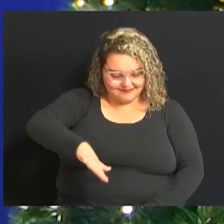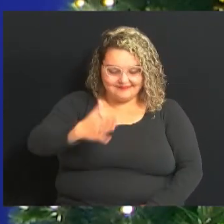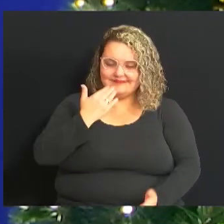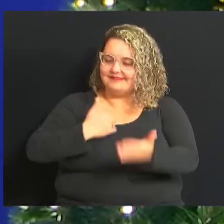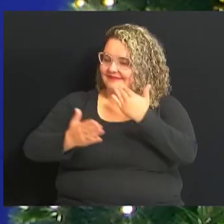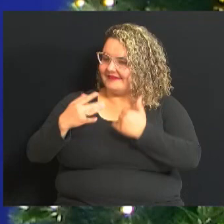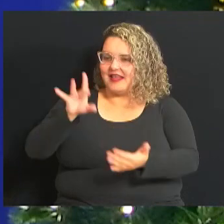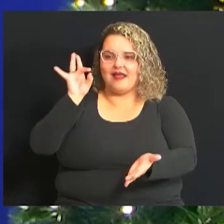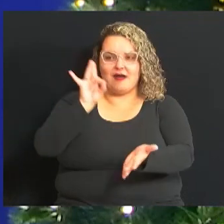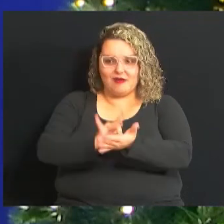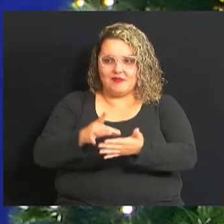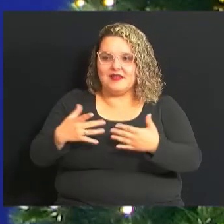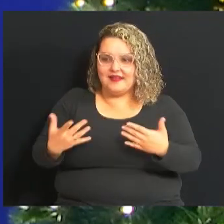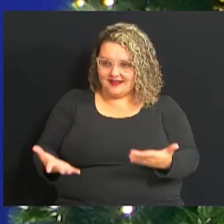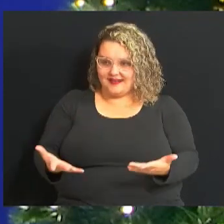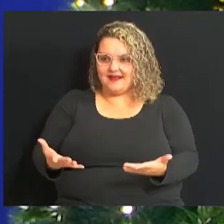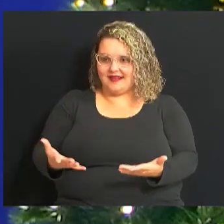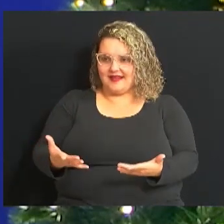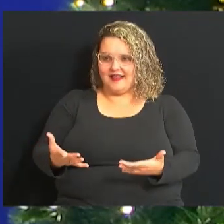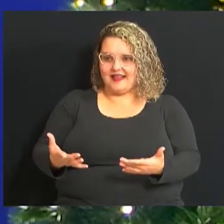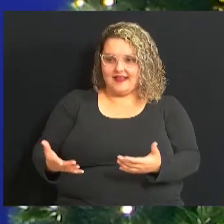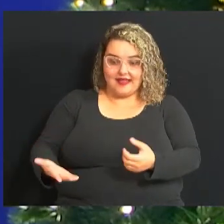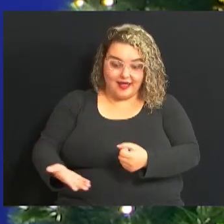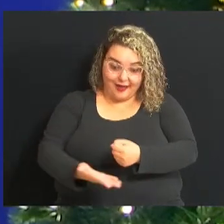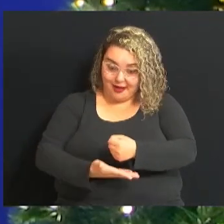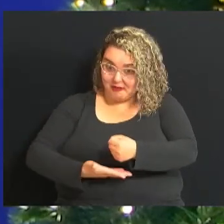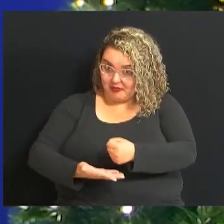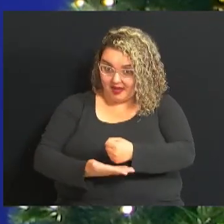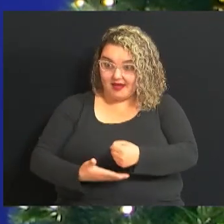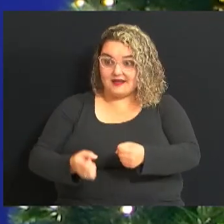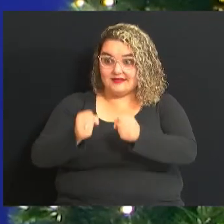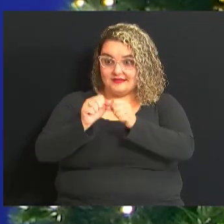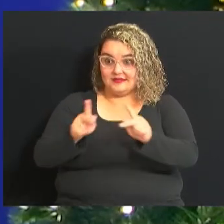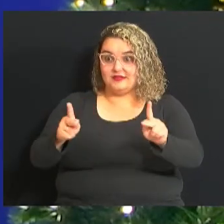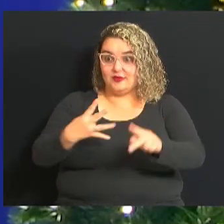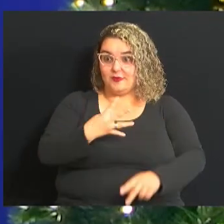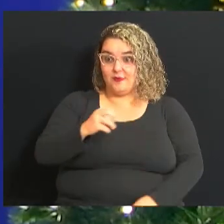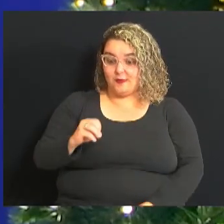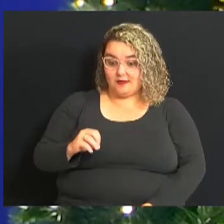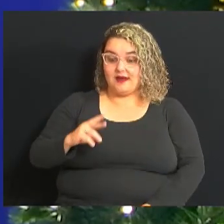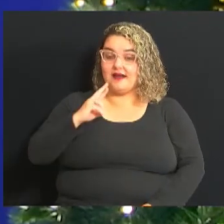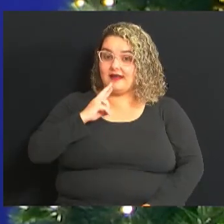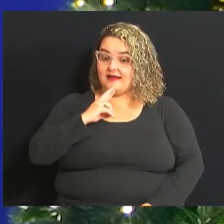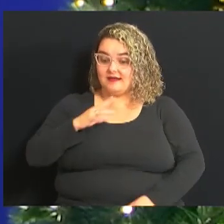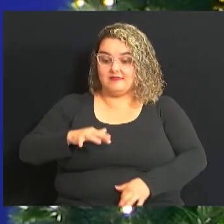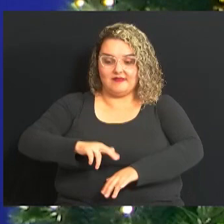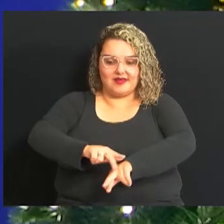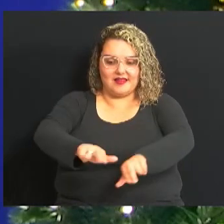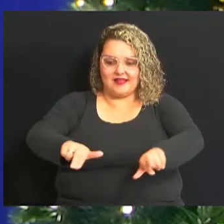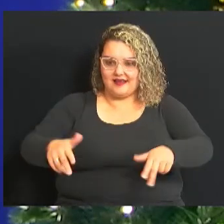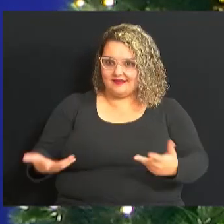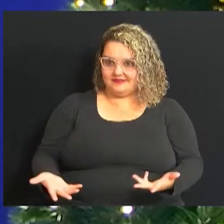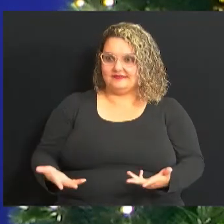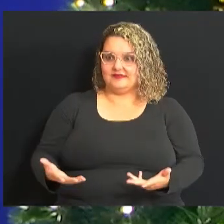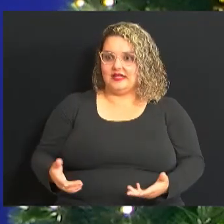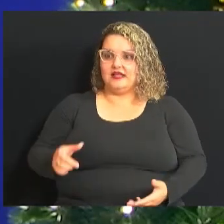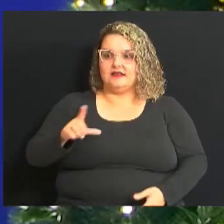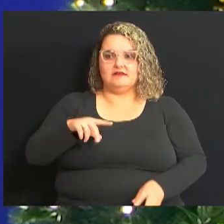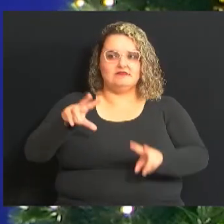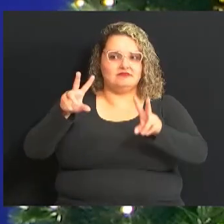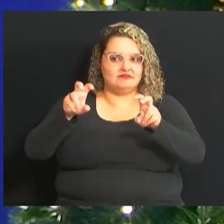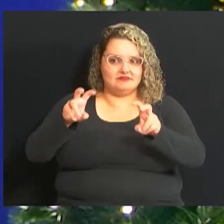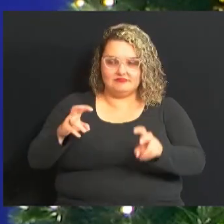que é a grande âncora desse shopping, né, com 40 operações, ela ganha uma temática de um restaurante, um